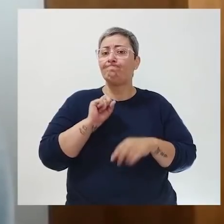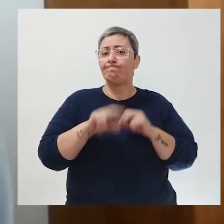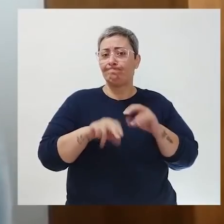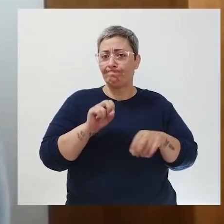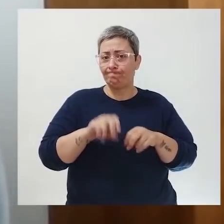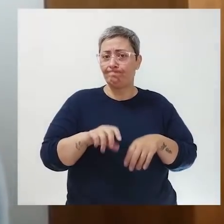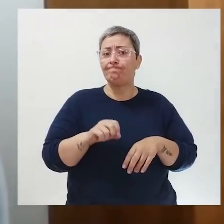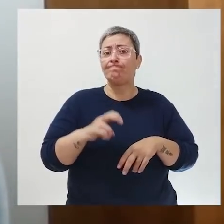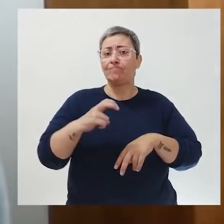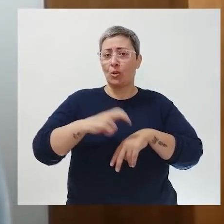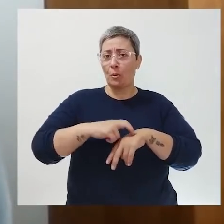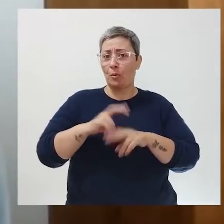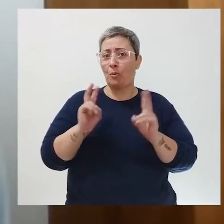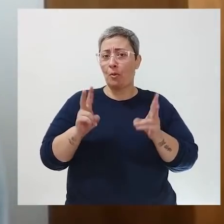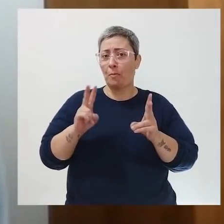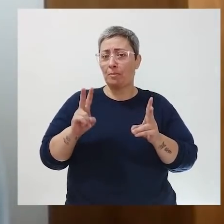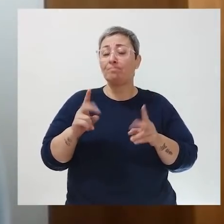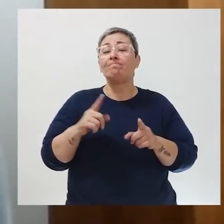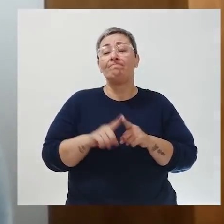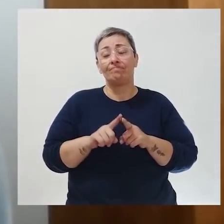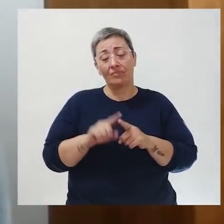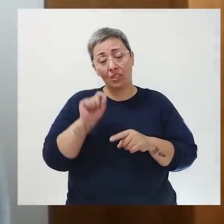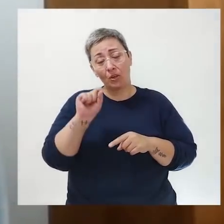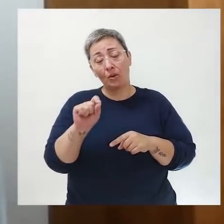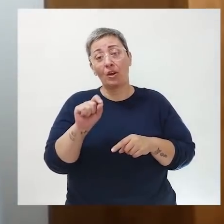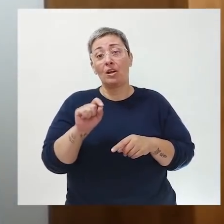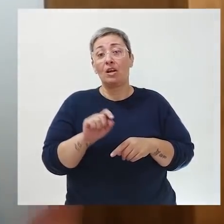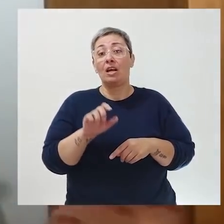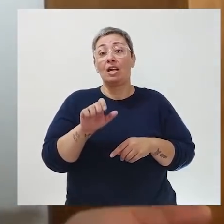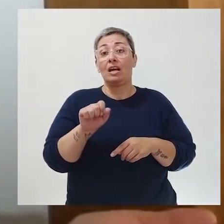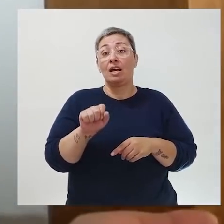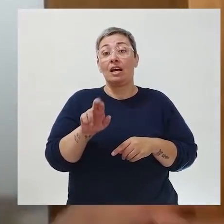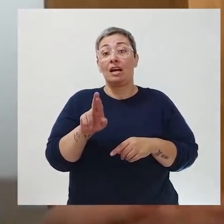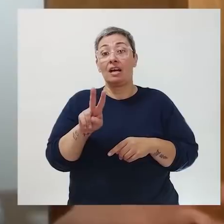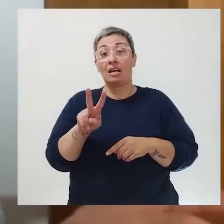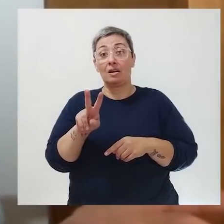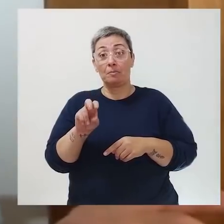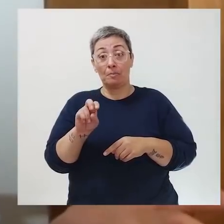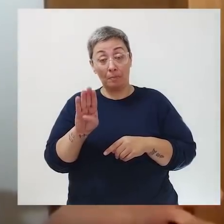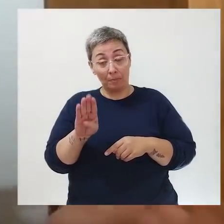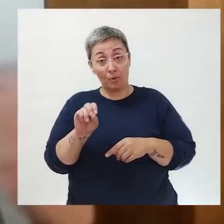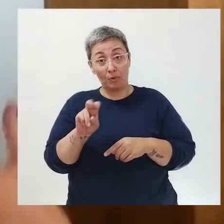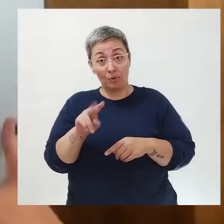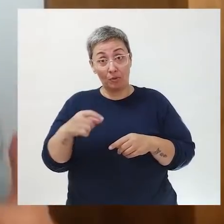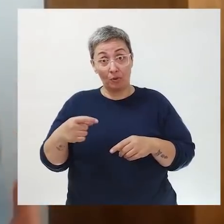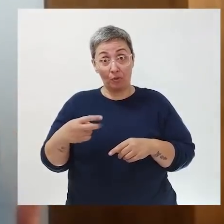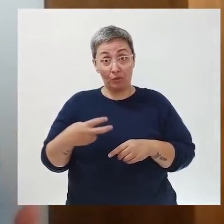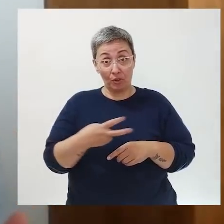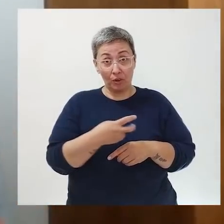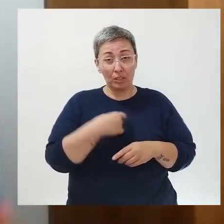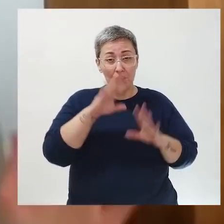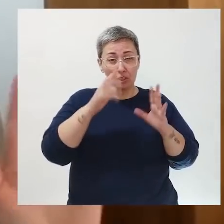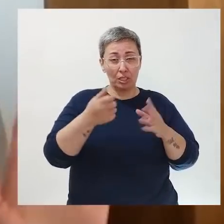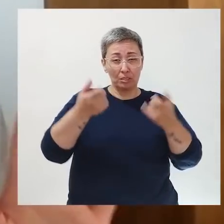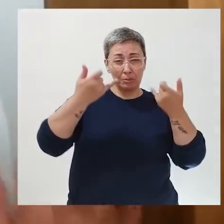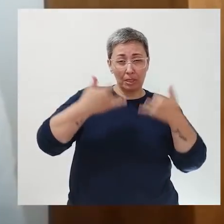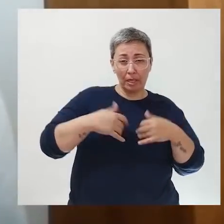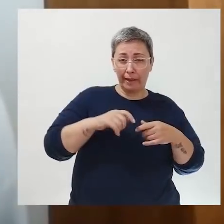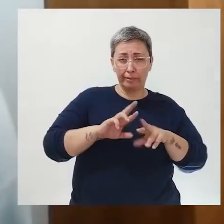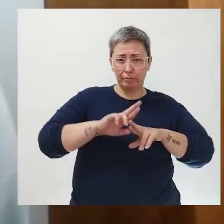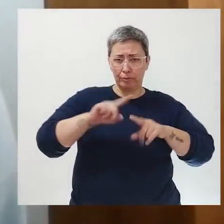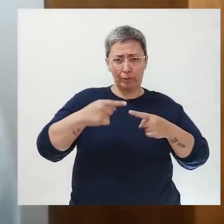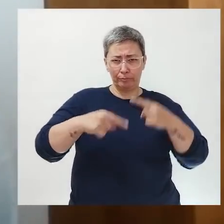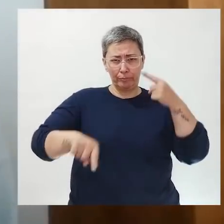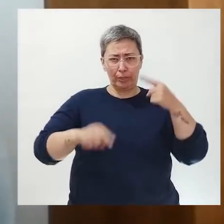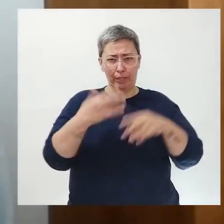causadas pelo Aedes aegypti? Pois é, são as arboviroses, lembra? É aquelas que eu falei que não tem nada a ver